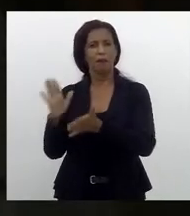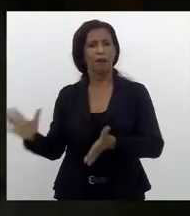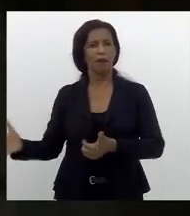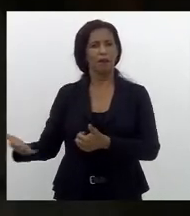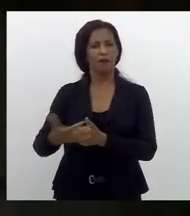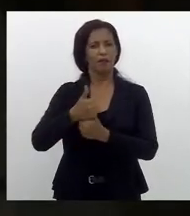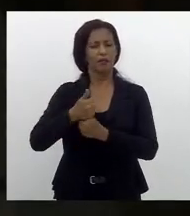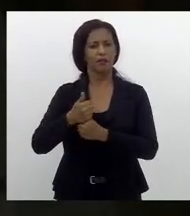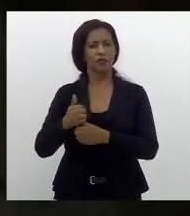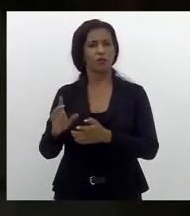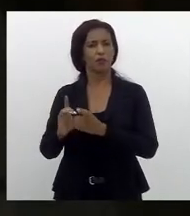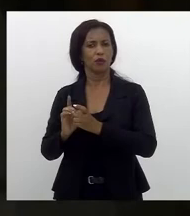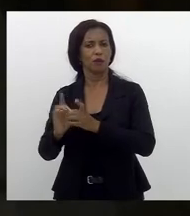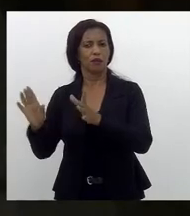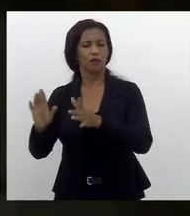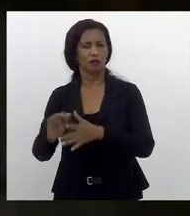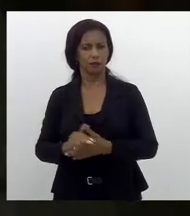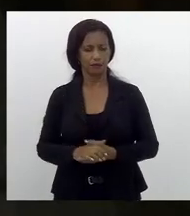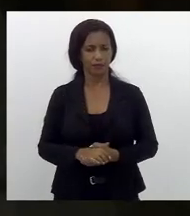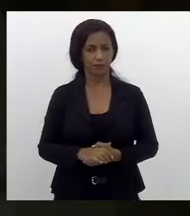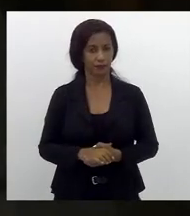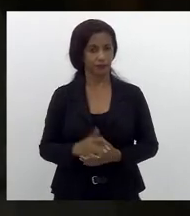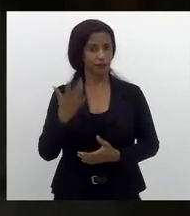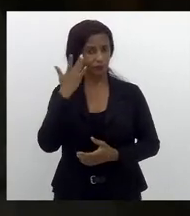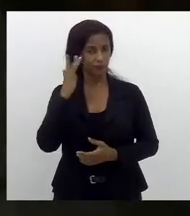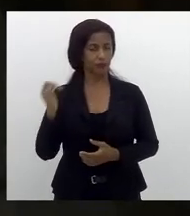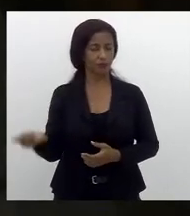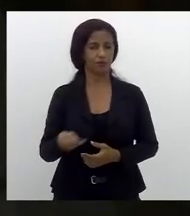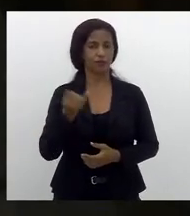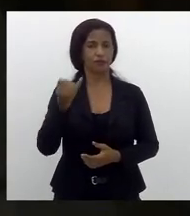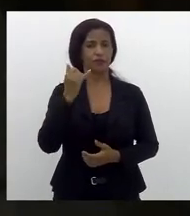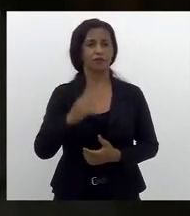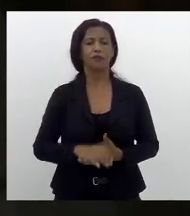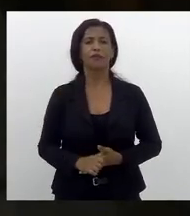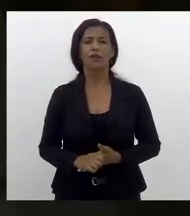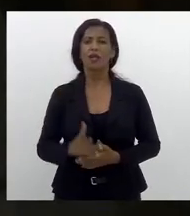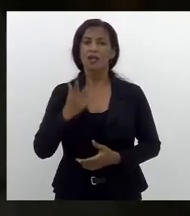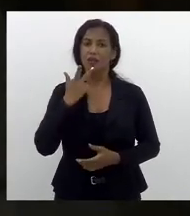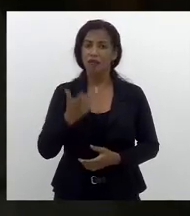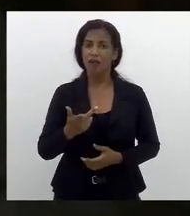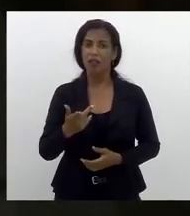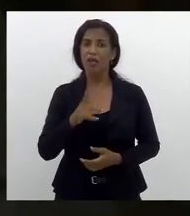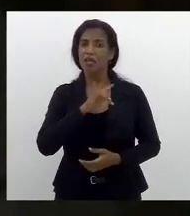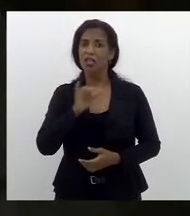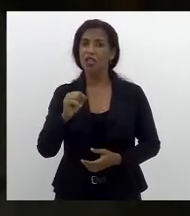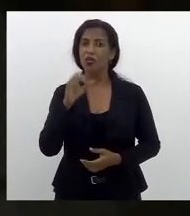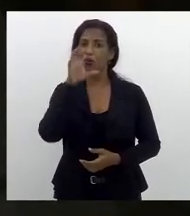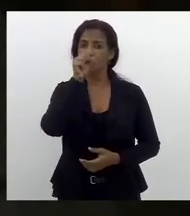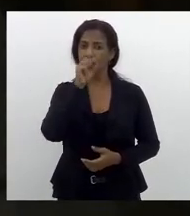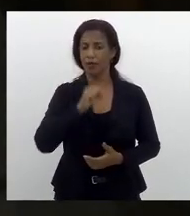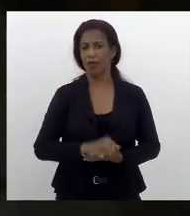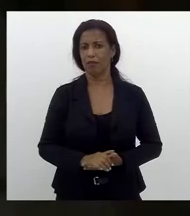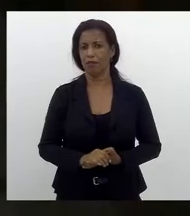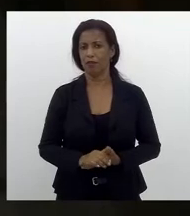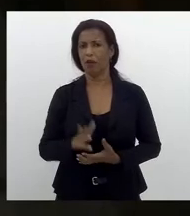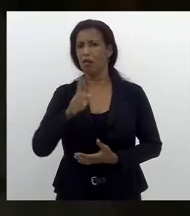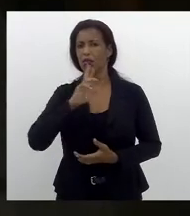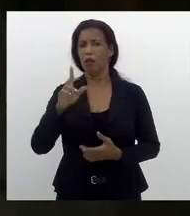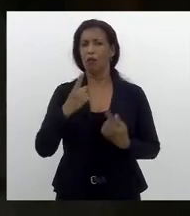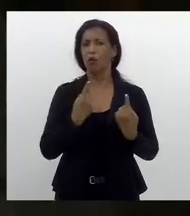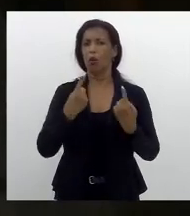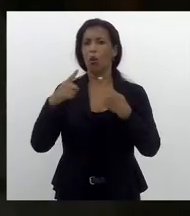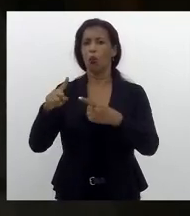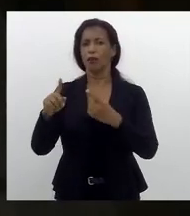e para derrotar o ultraliberalismo. Acho muito importante, e falei sobre isso no sábado, não apenas sobre o que a gente enfrentava